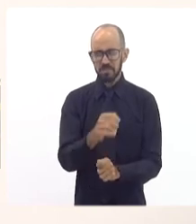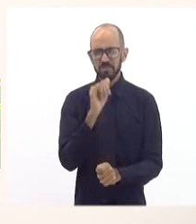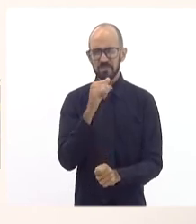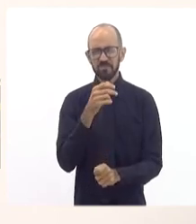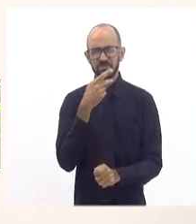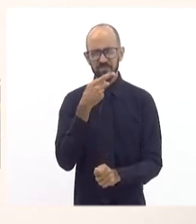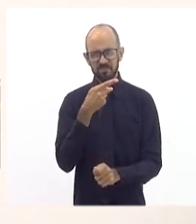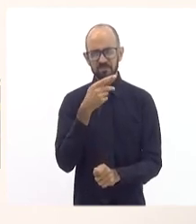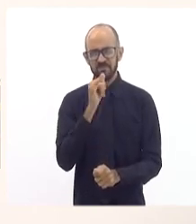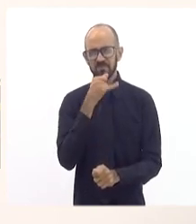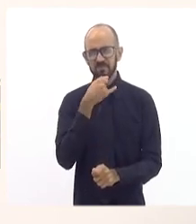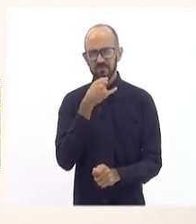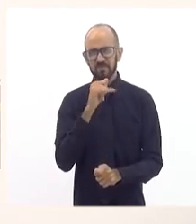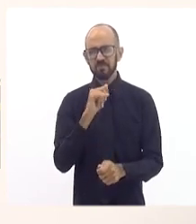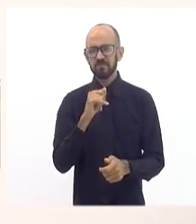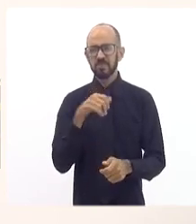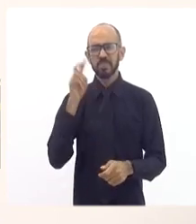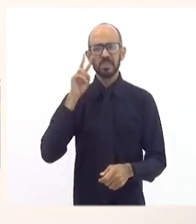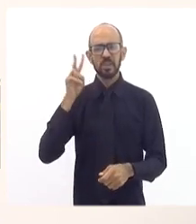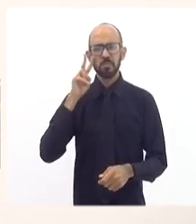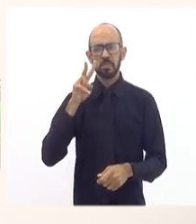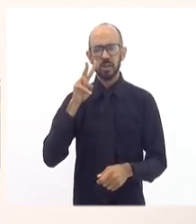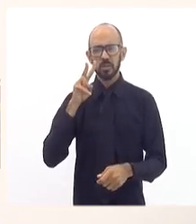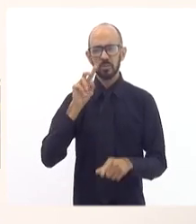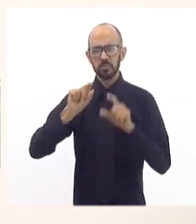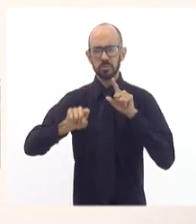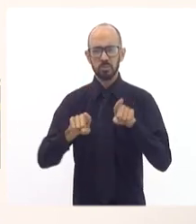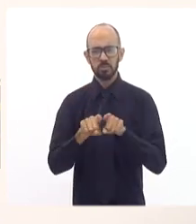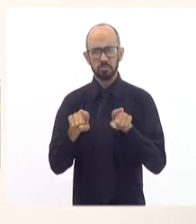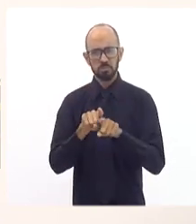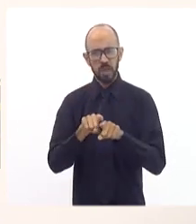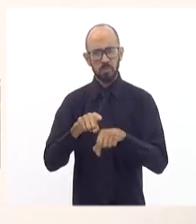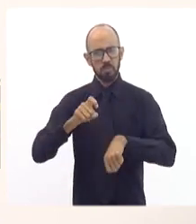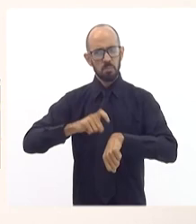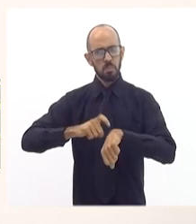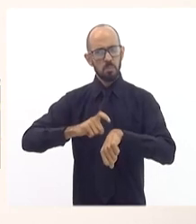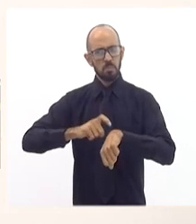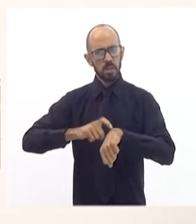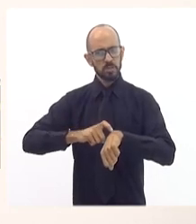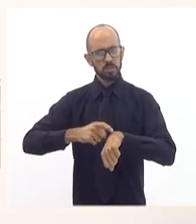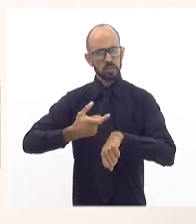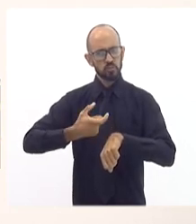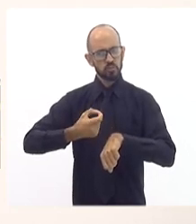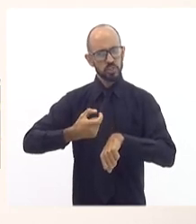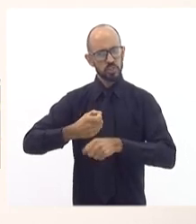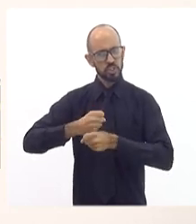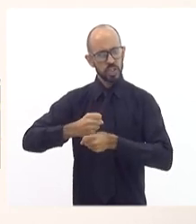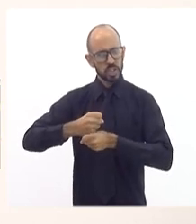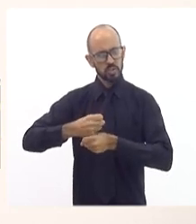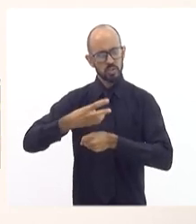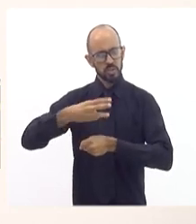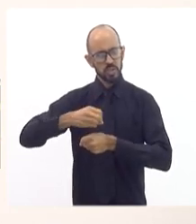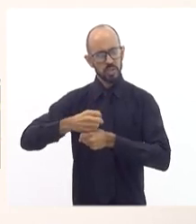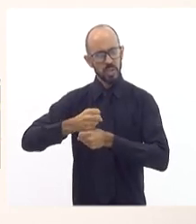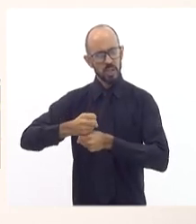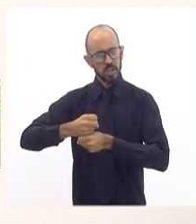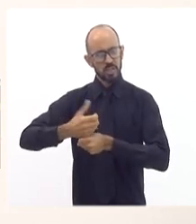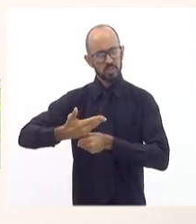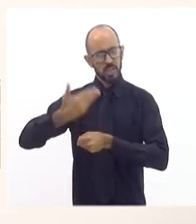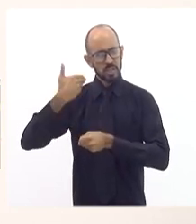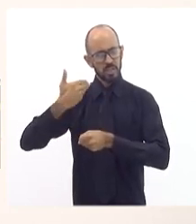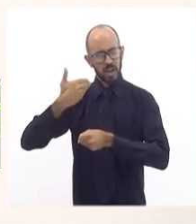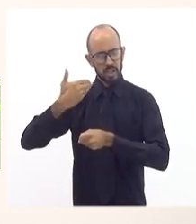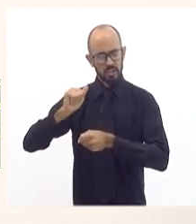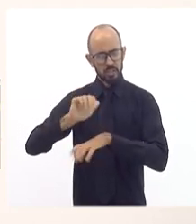lamentando né e Relembrando momentos de 20 e 30 anos atrás de